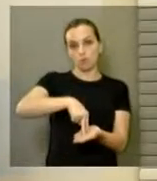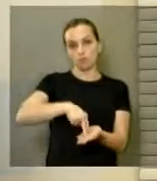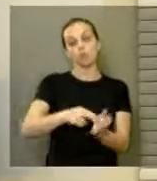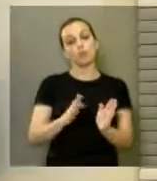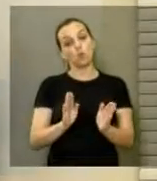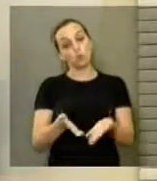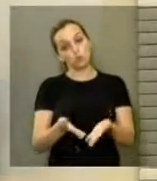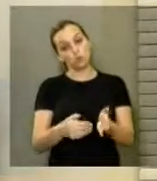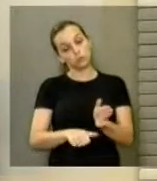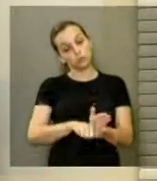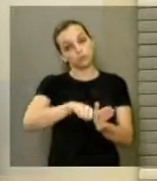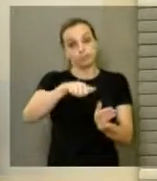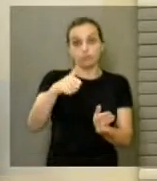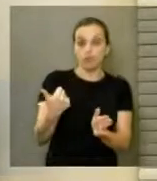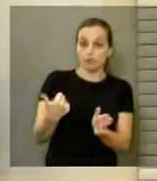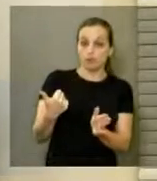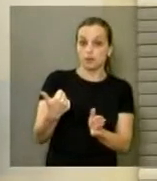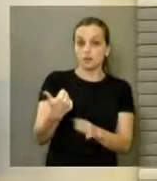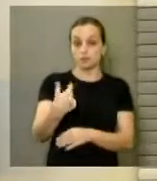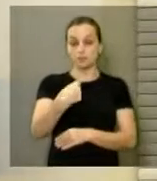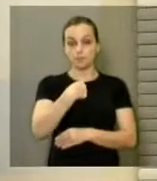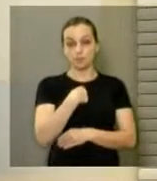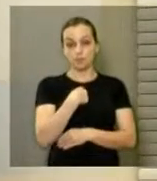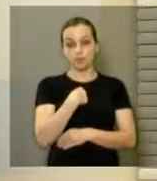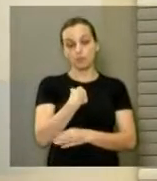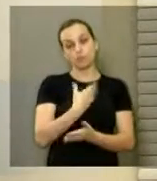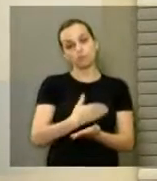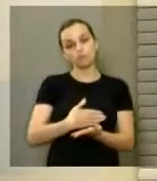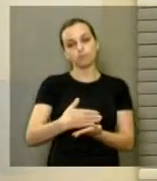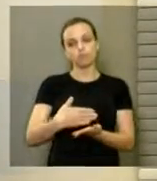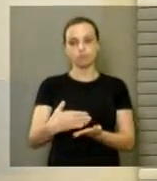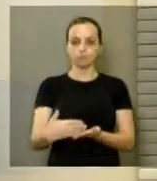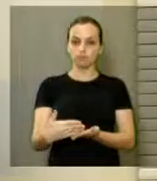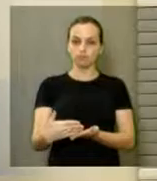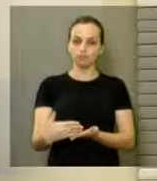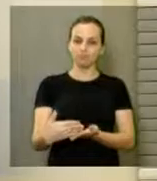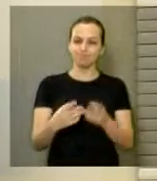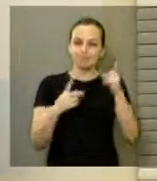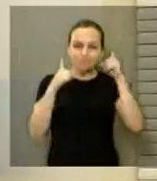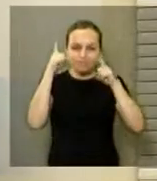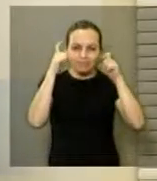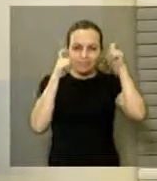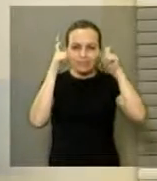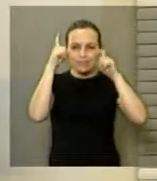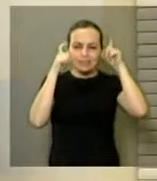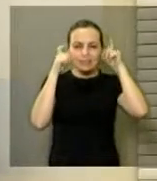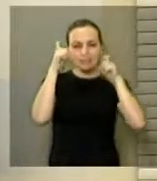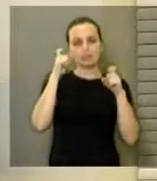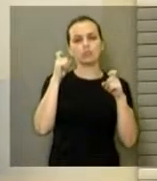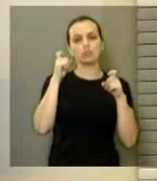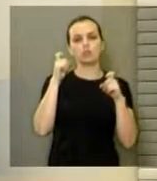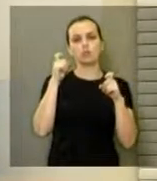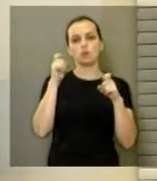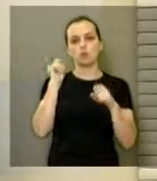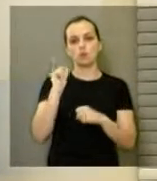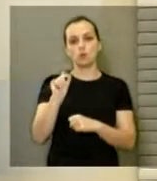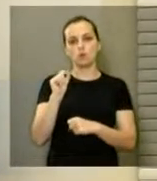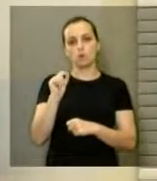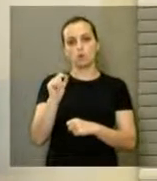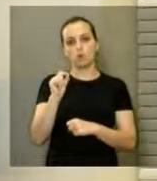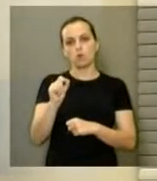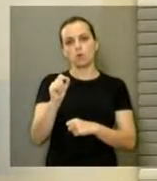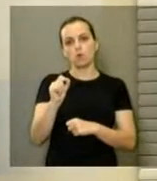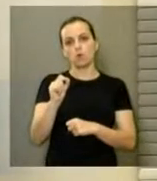primeira vez e eu estou começando a ficar preocupado, presidente, com o